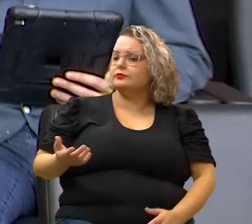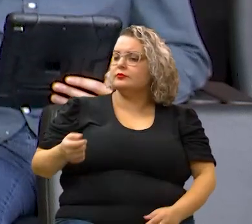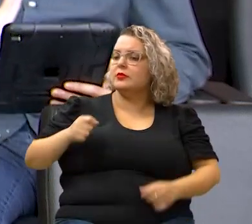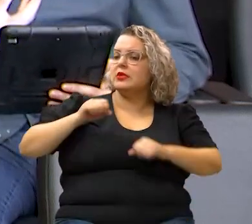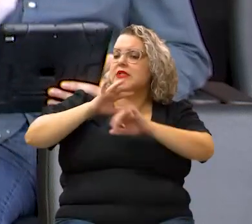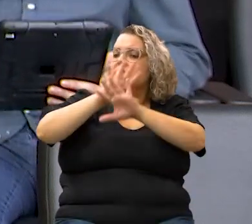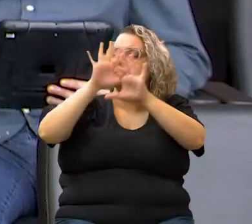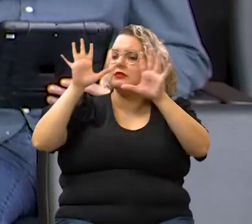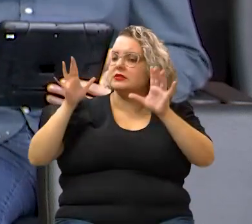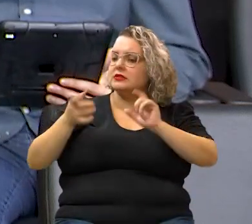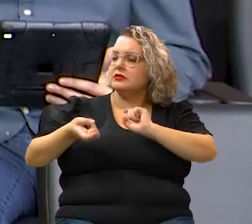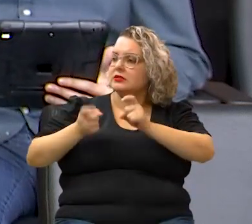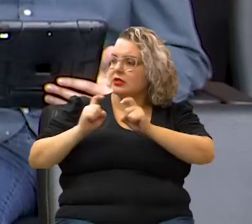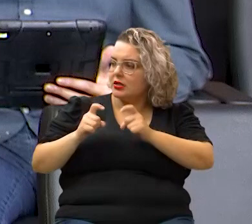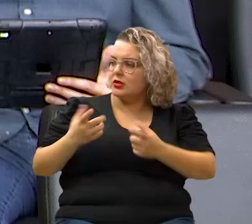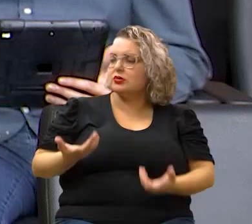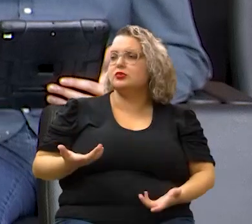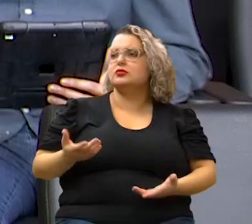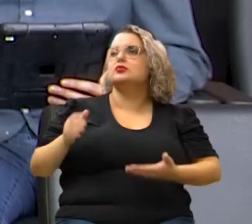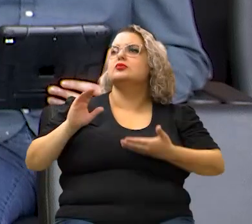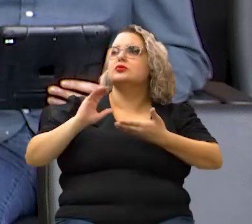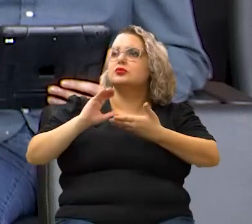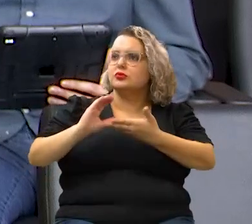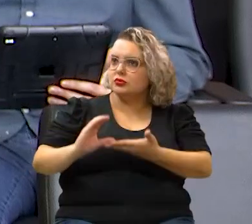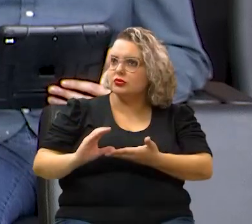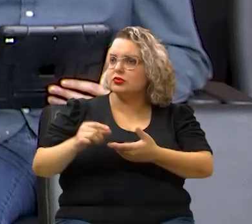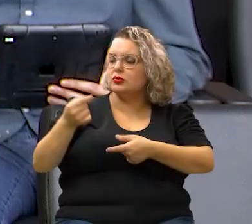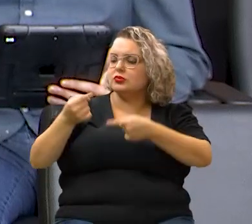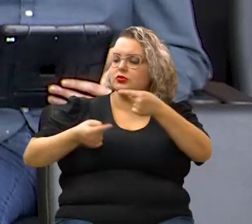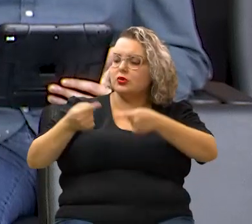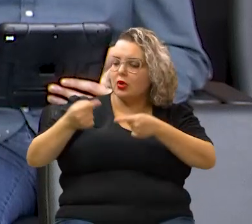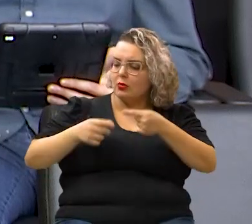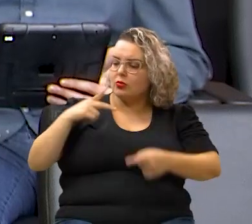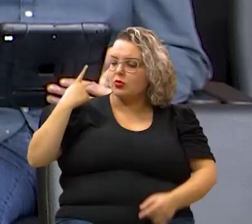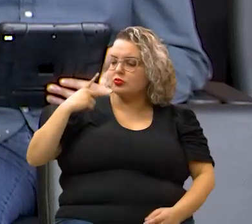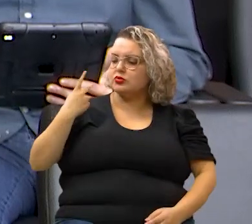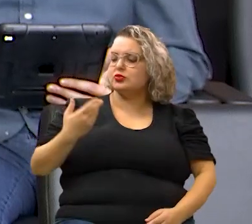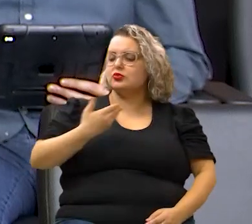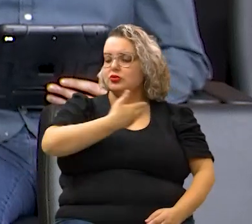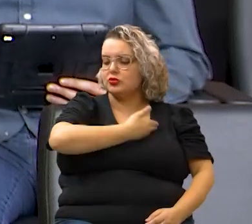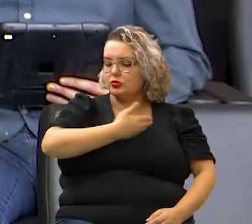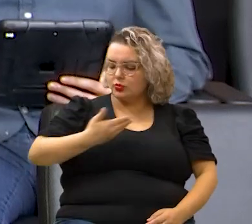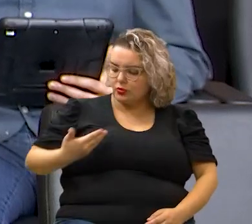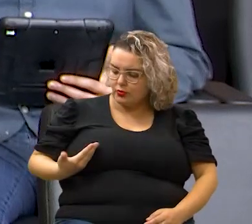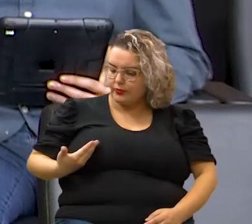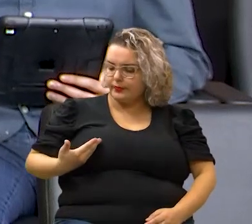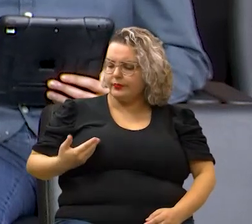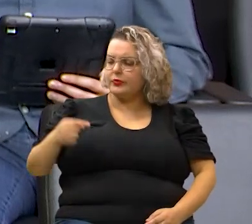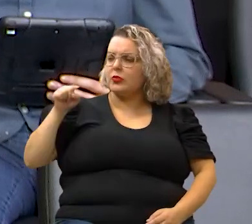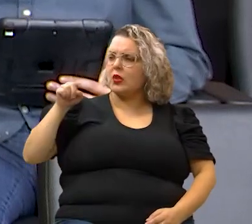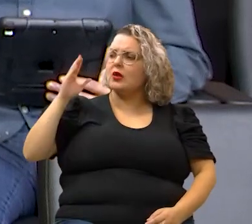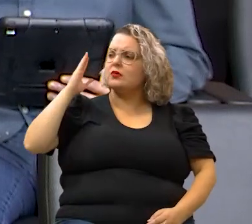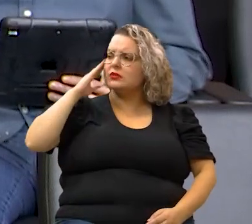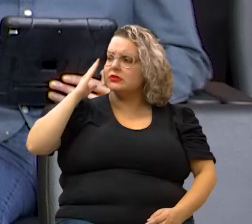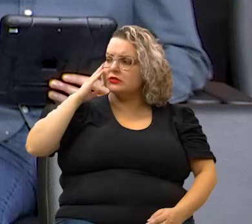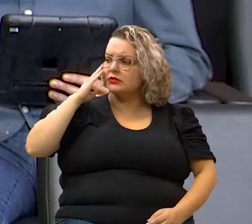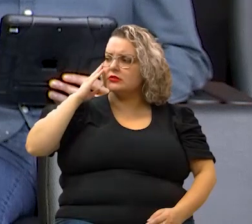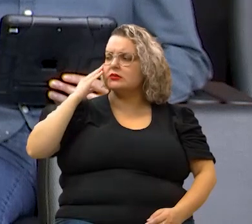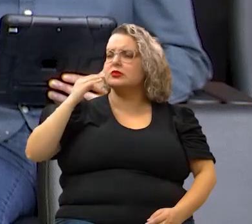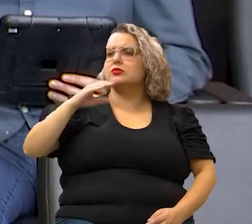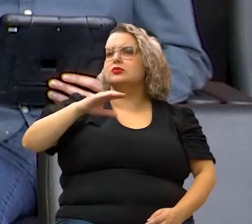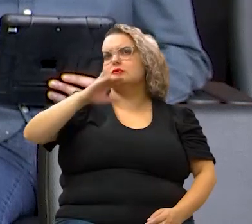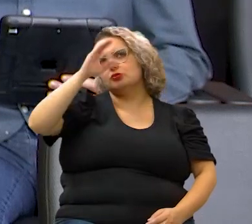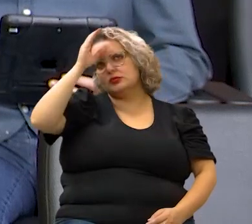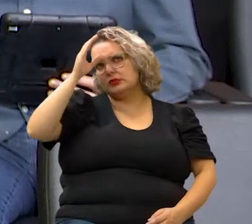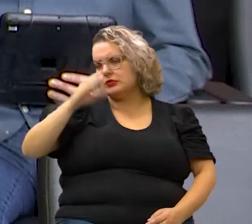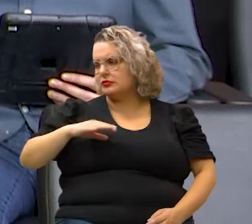de trazer mais transparência em reuniões do Conselho que discutem políticas públicas. Você entende